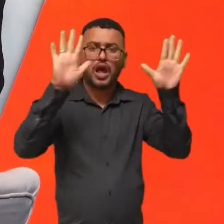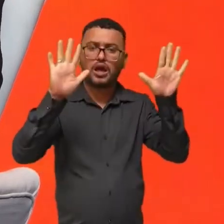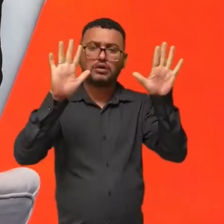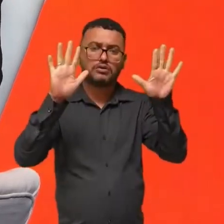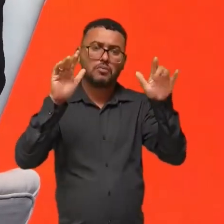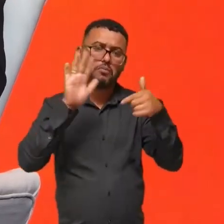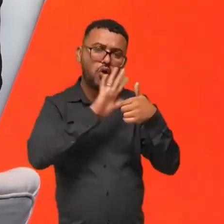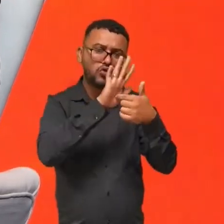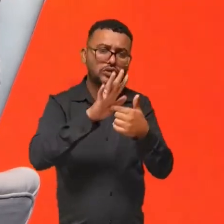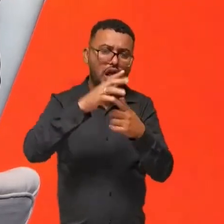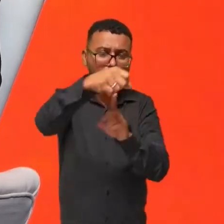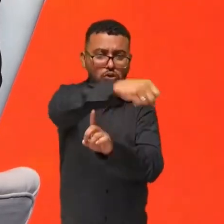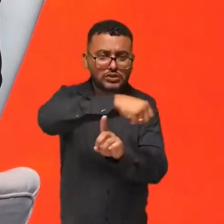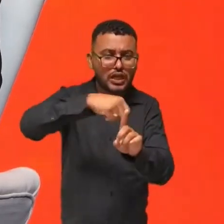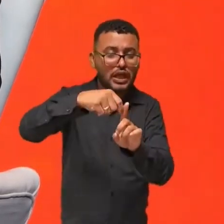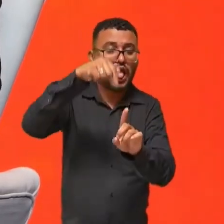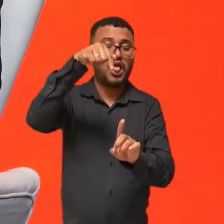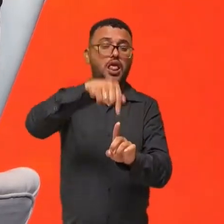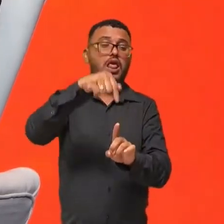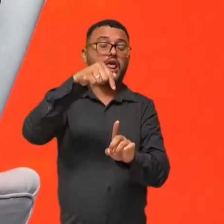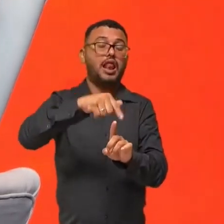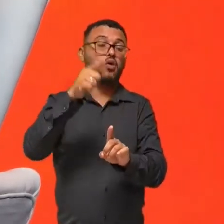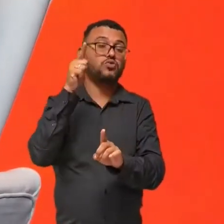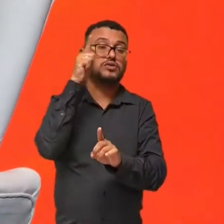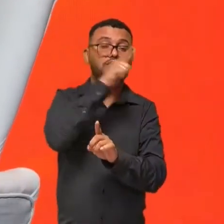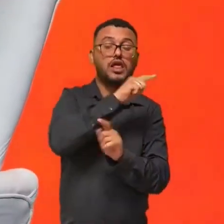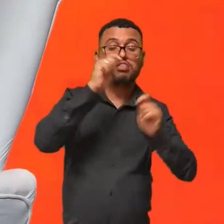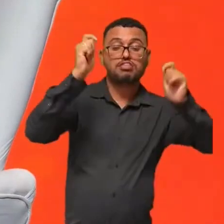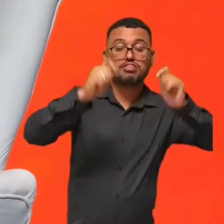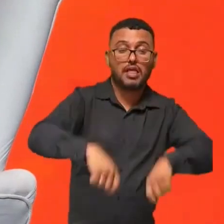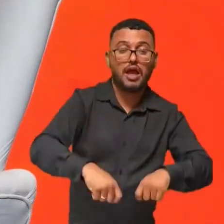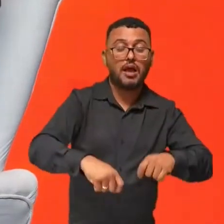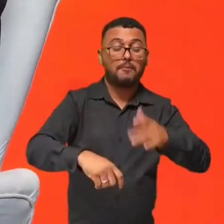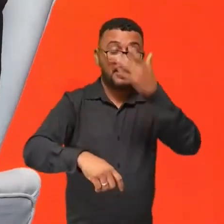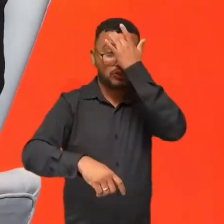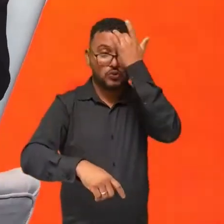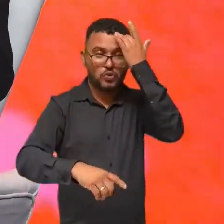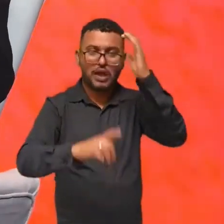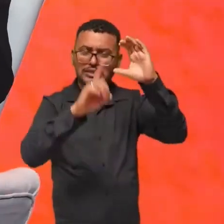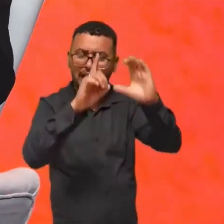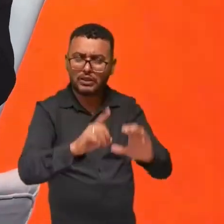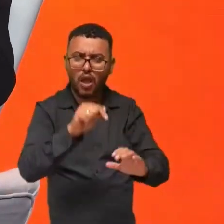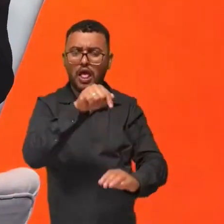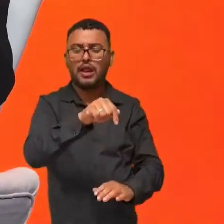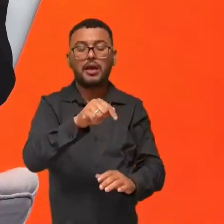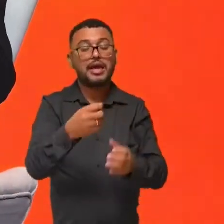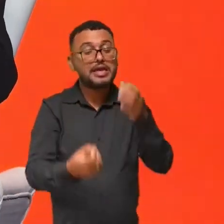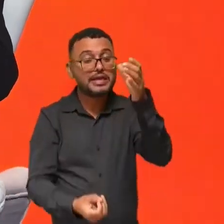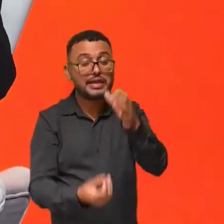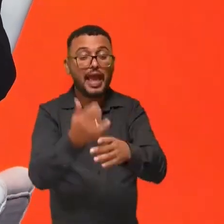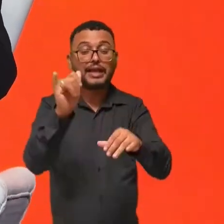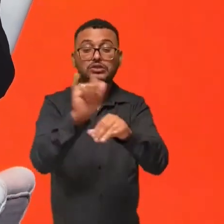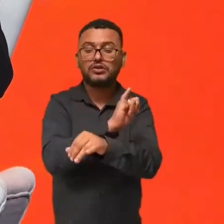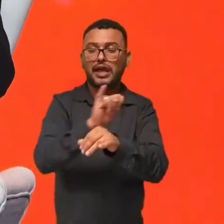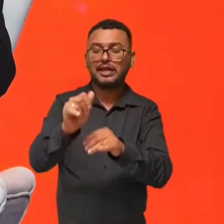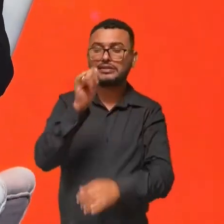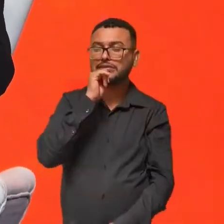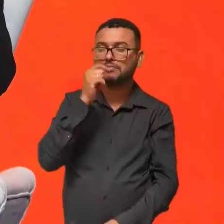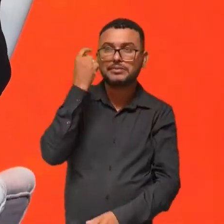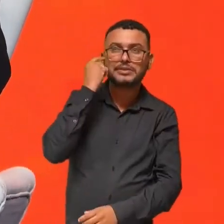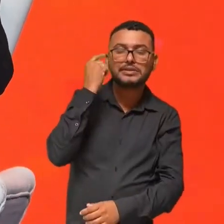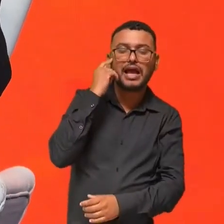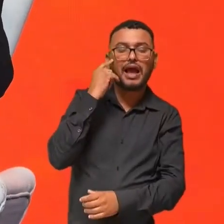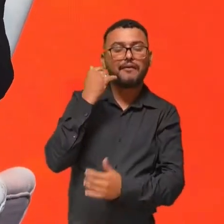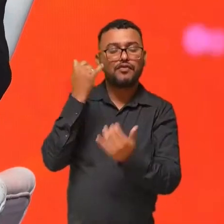situação nas condições do cidadão. E ter uma estratégia para combater a informação errada, a fake news,